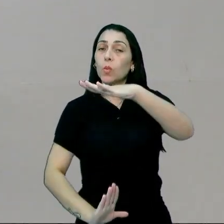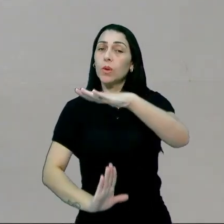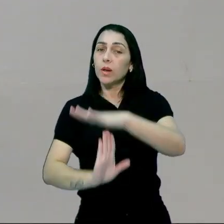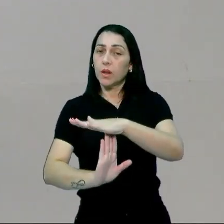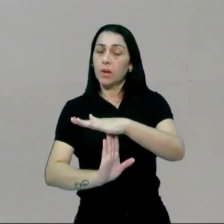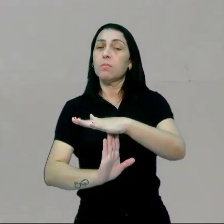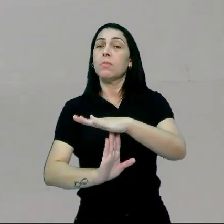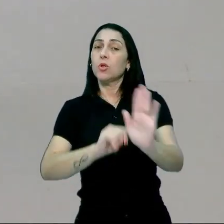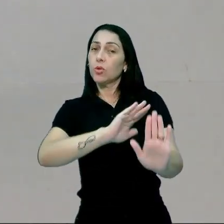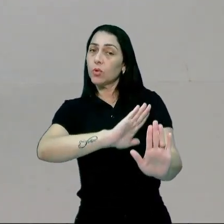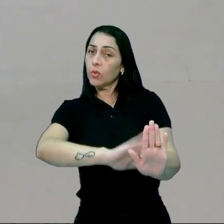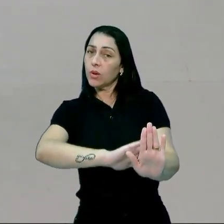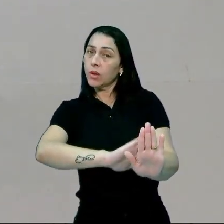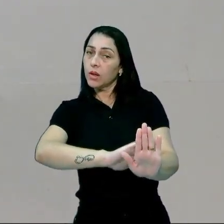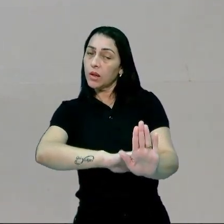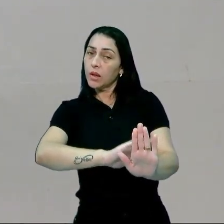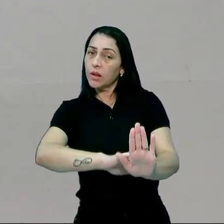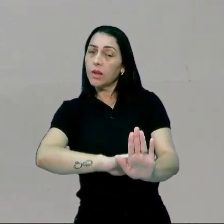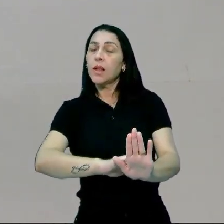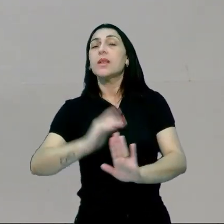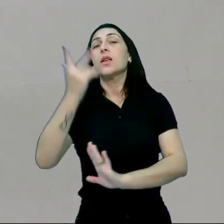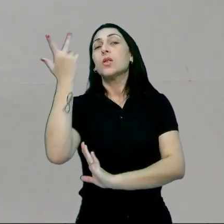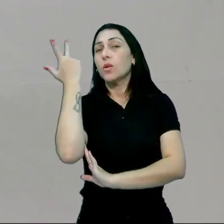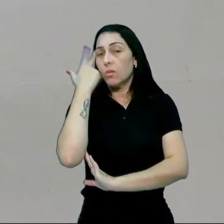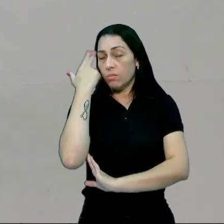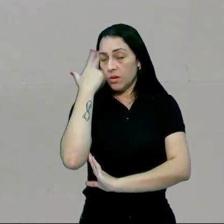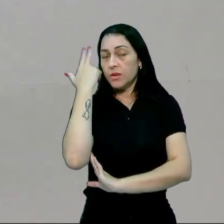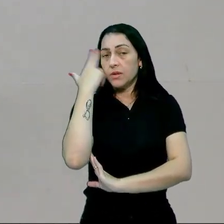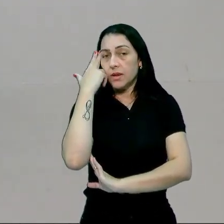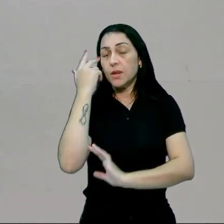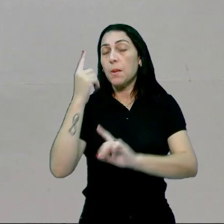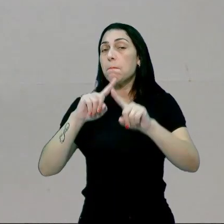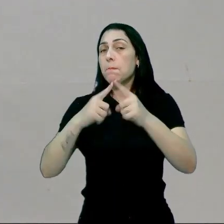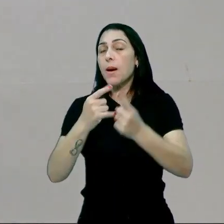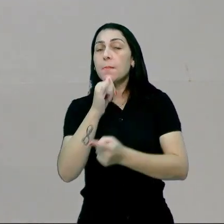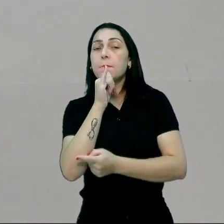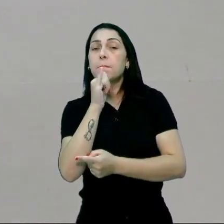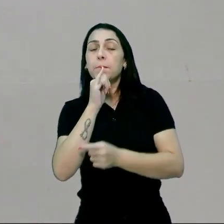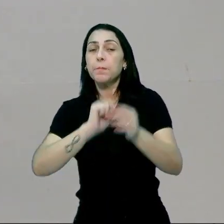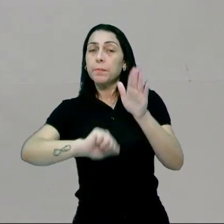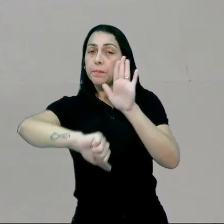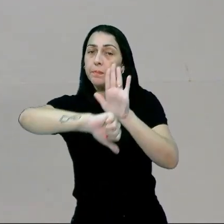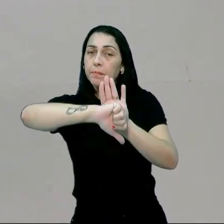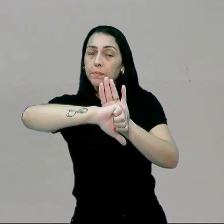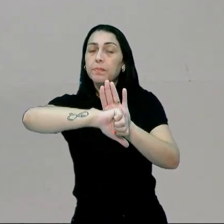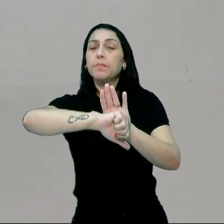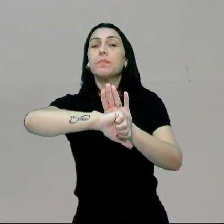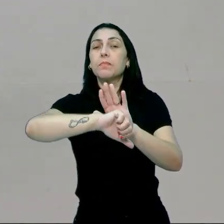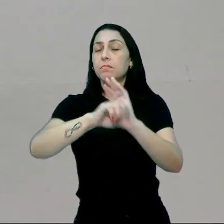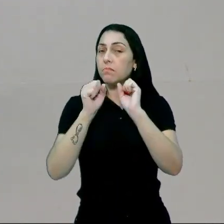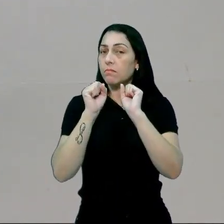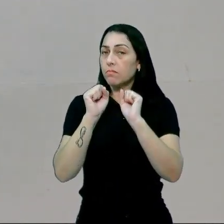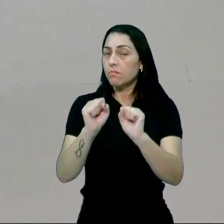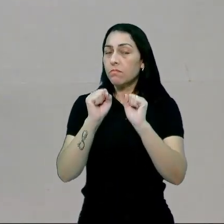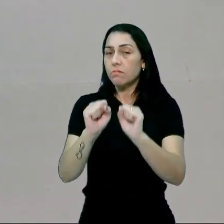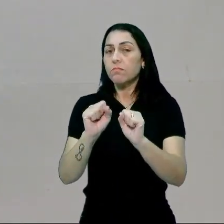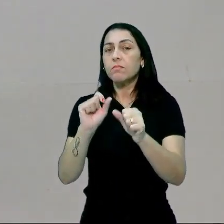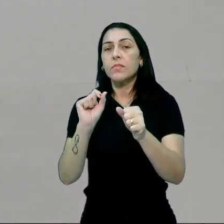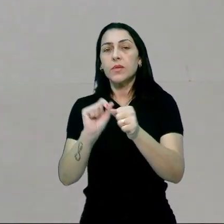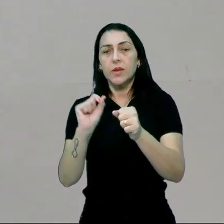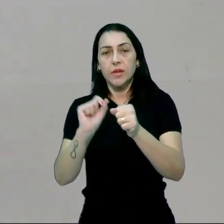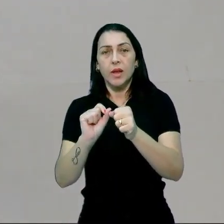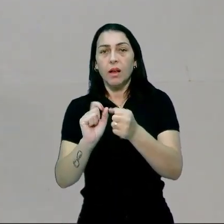de tolerância e aí eles serão normalizados, mas, por exemplo, a criminalidade, ela pode gerar